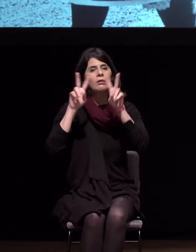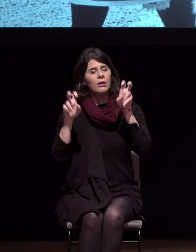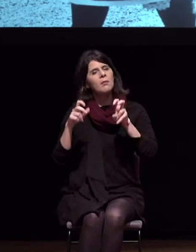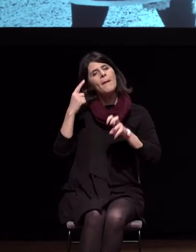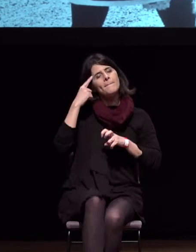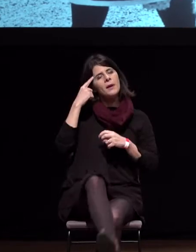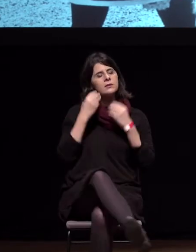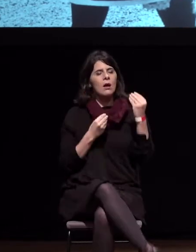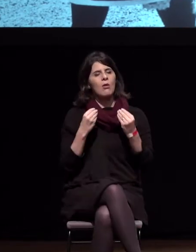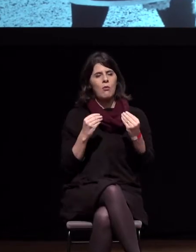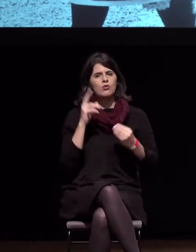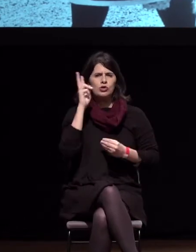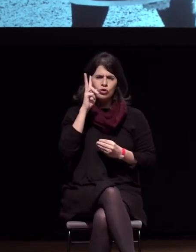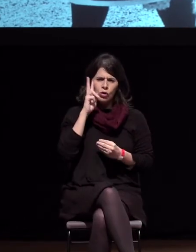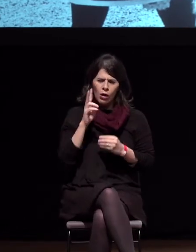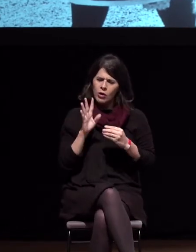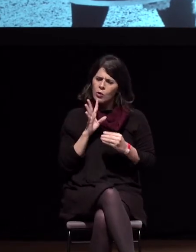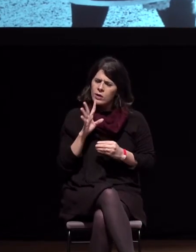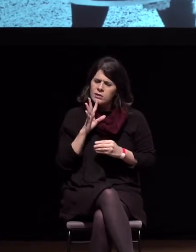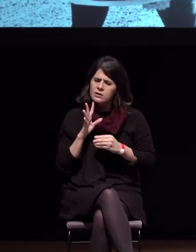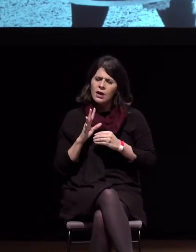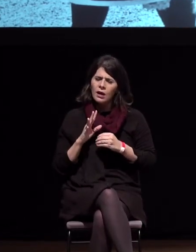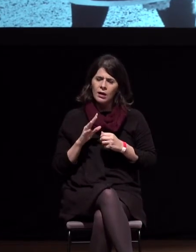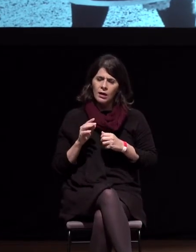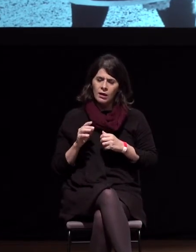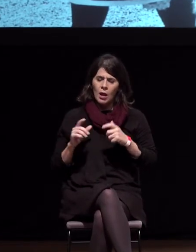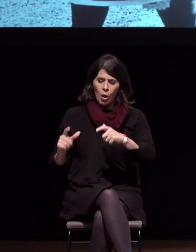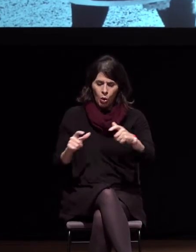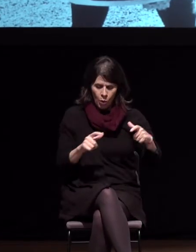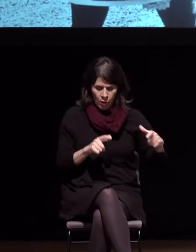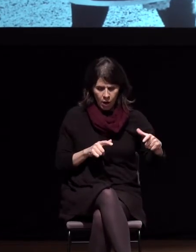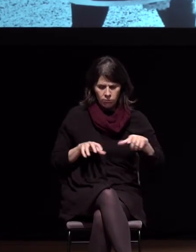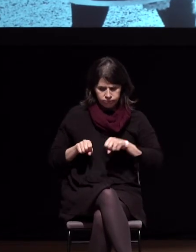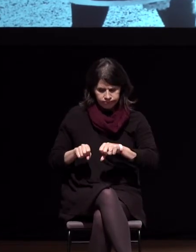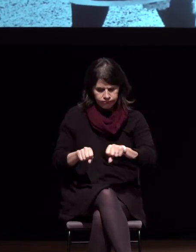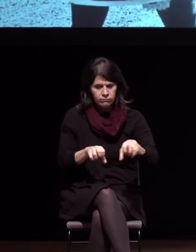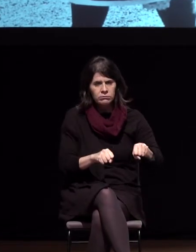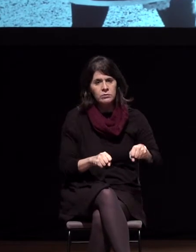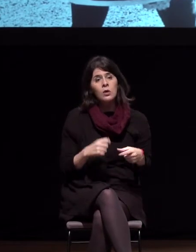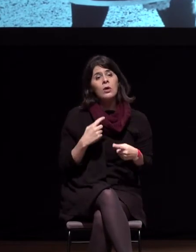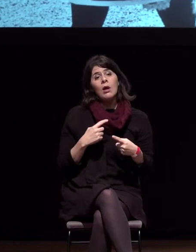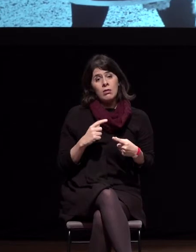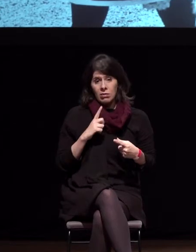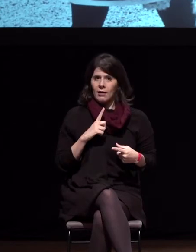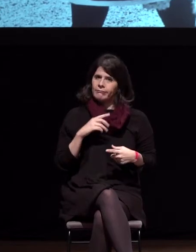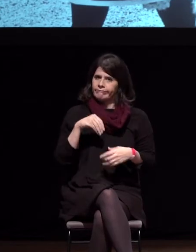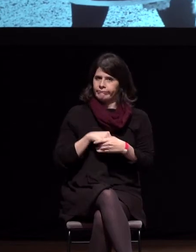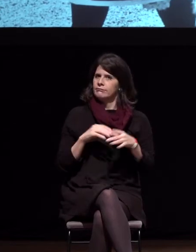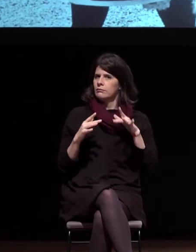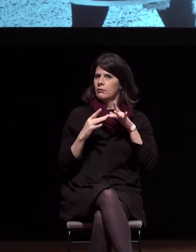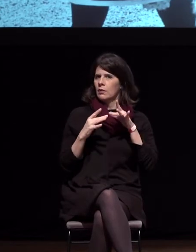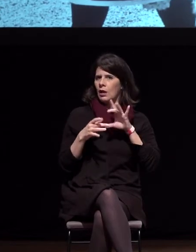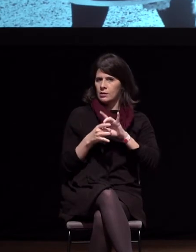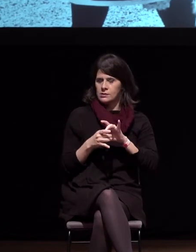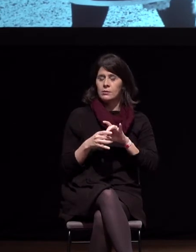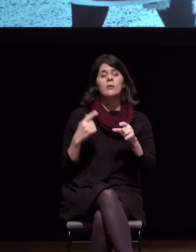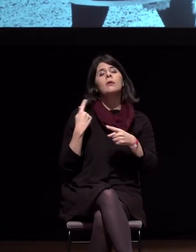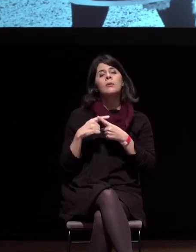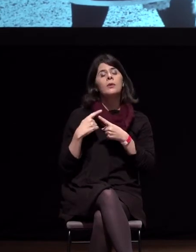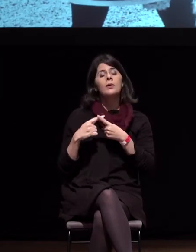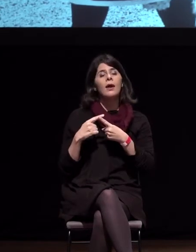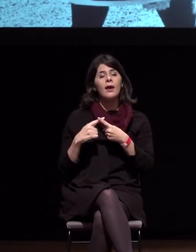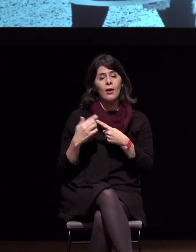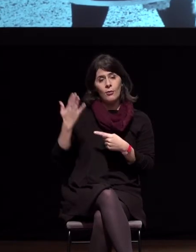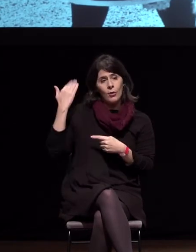territórios. Porque quando eu era bem jovem, eu um dia fui conhecer a Liberdade.